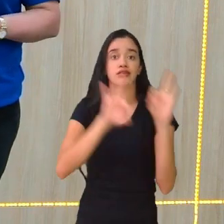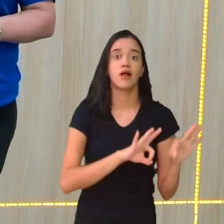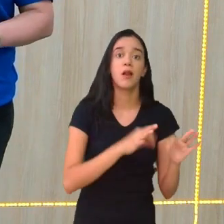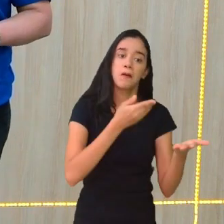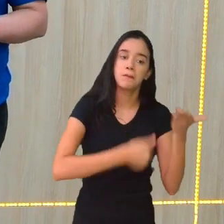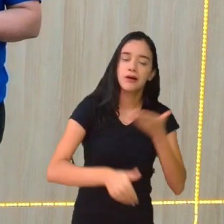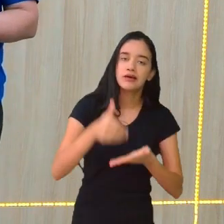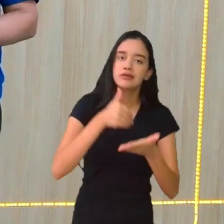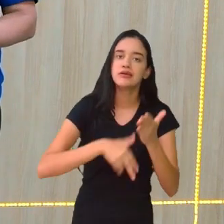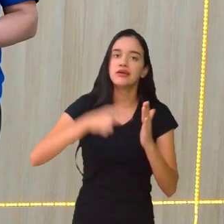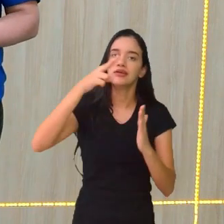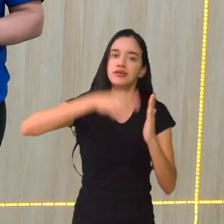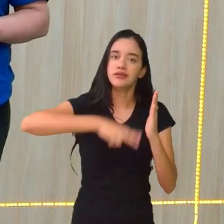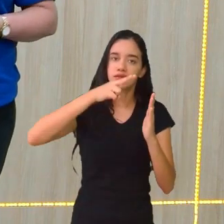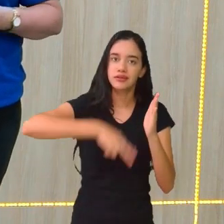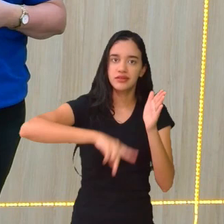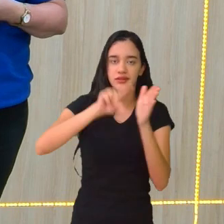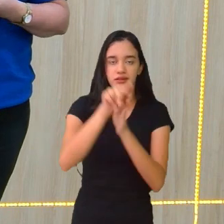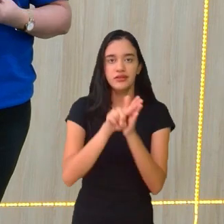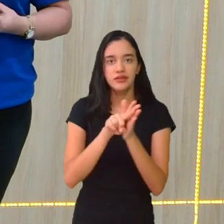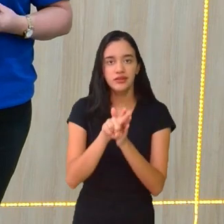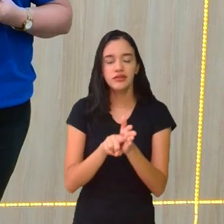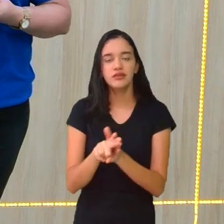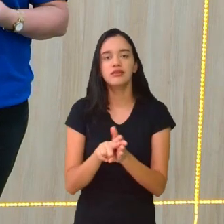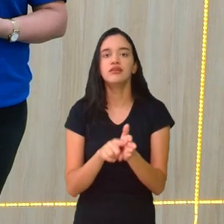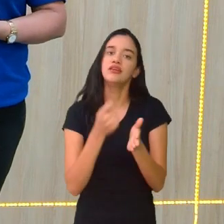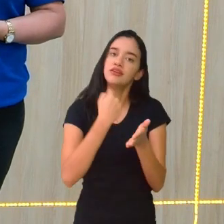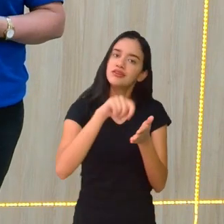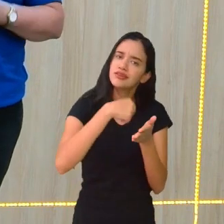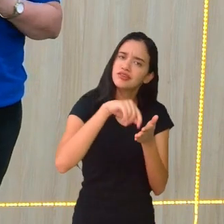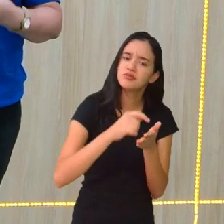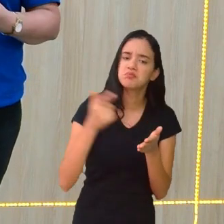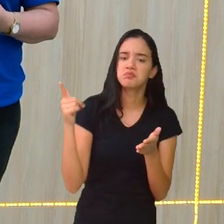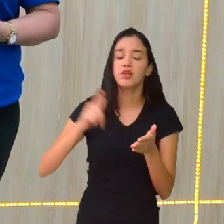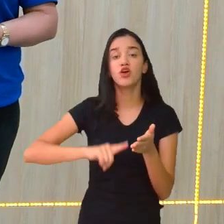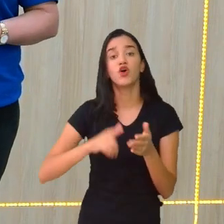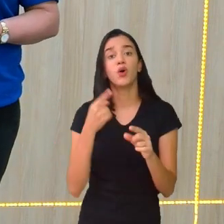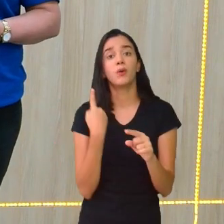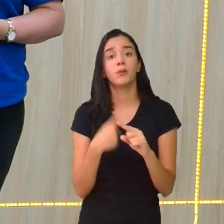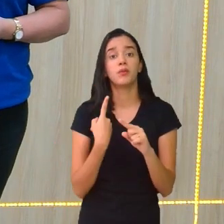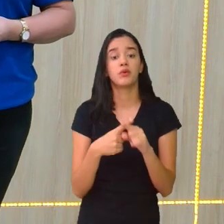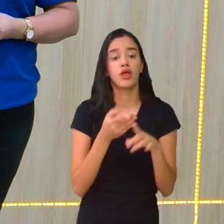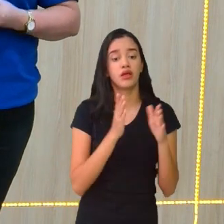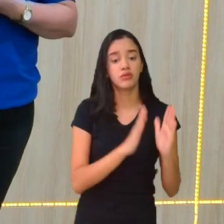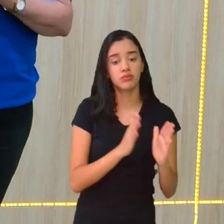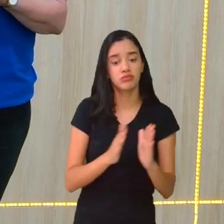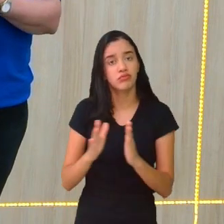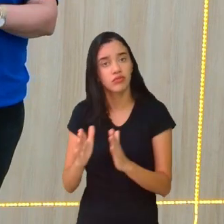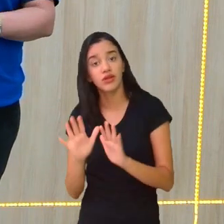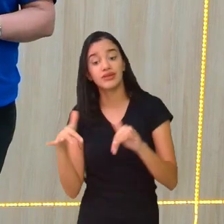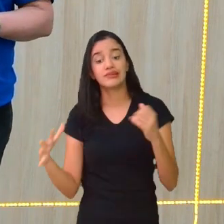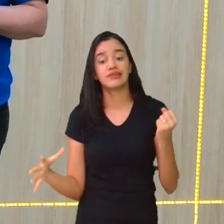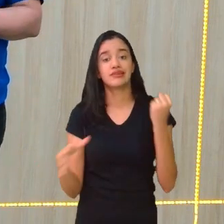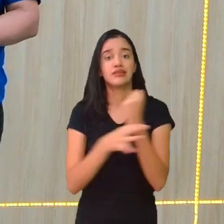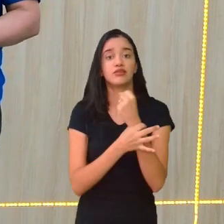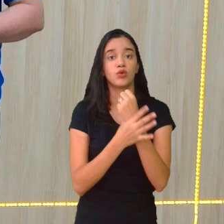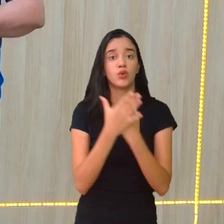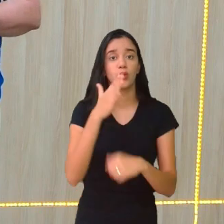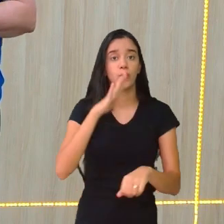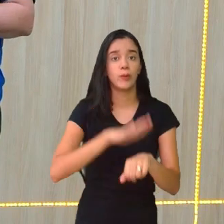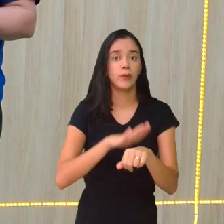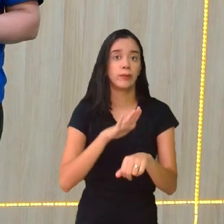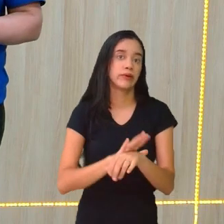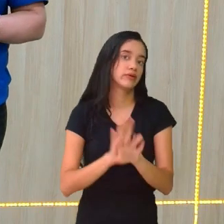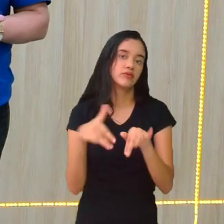participe, leia, pesquise, não é? Escreva, reescreva, porque esse processo lhe deixa seguro na hora de